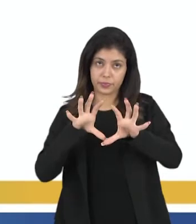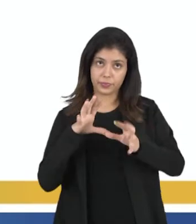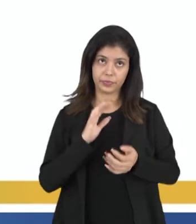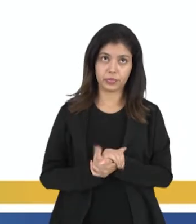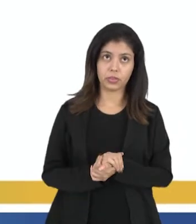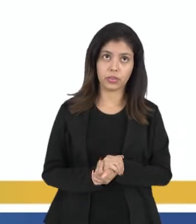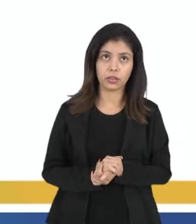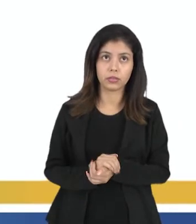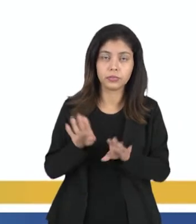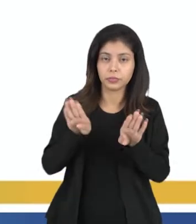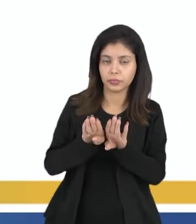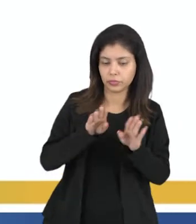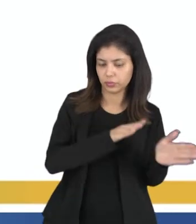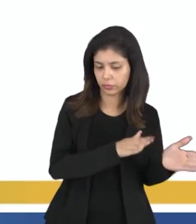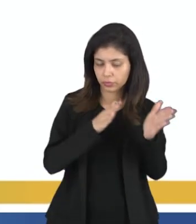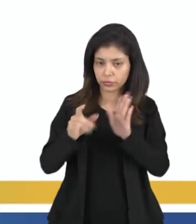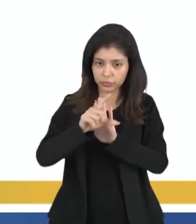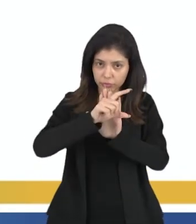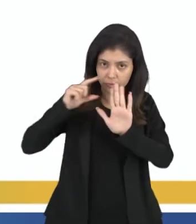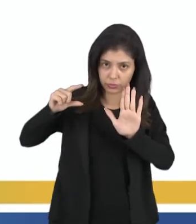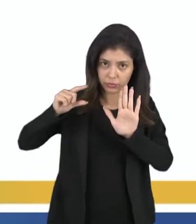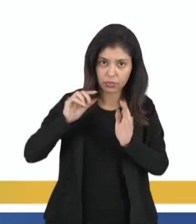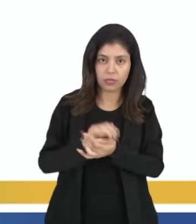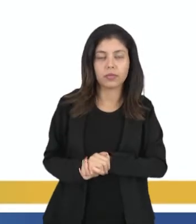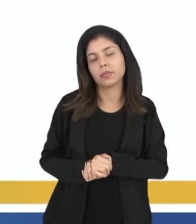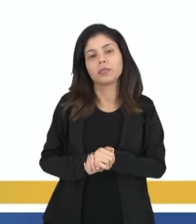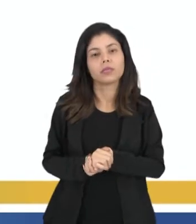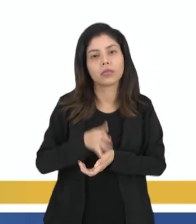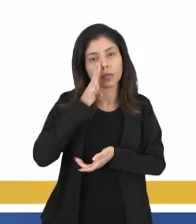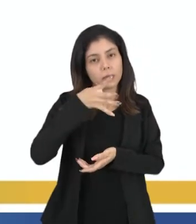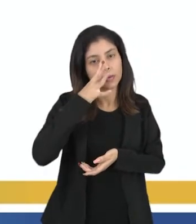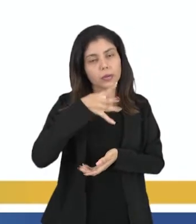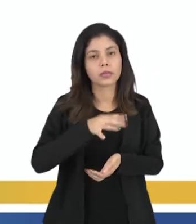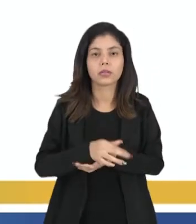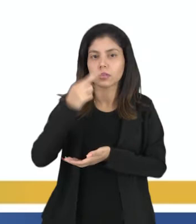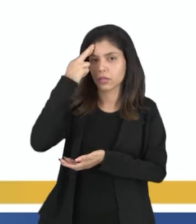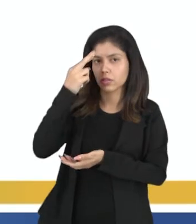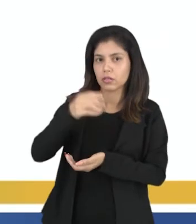um fragmento da obra Crítica da Razão Pura,